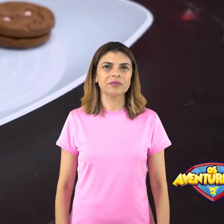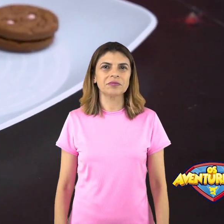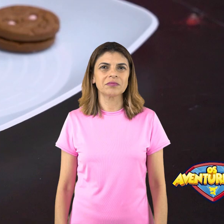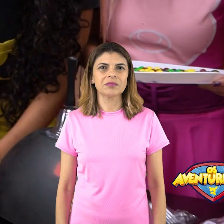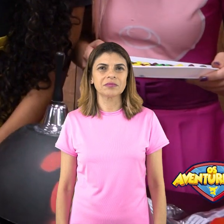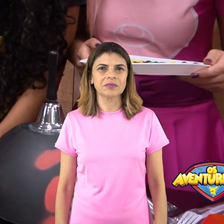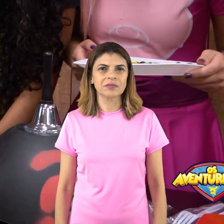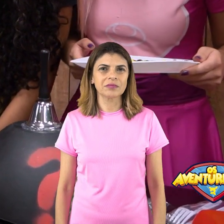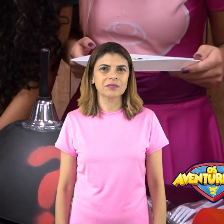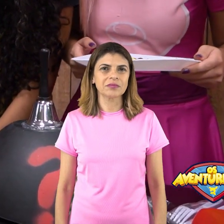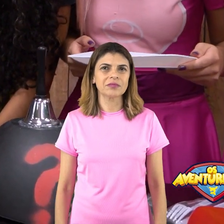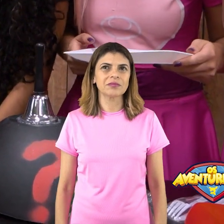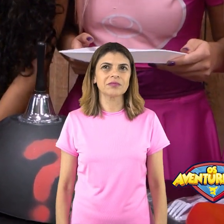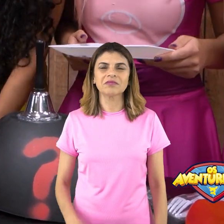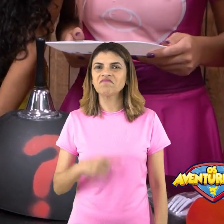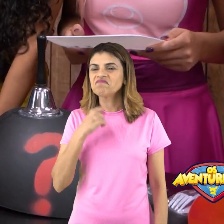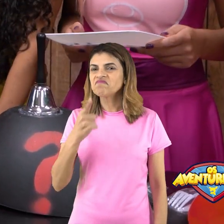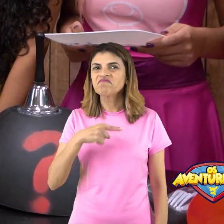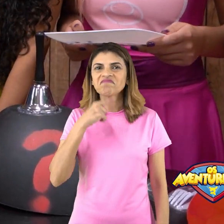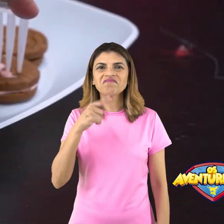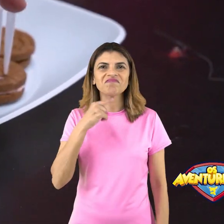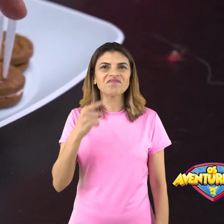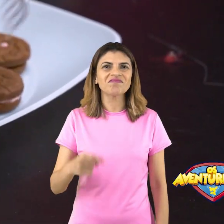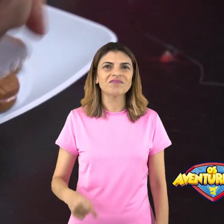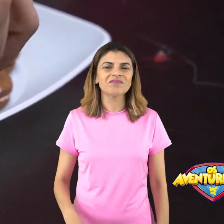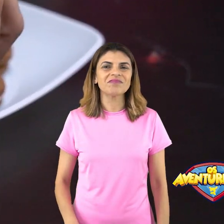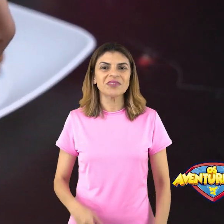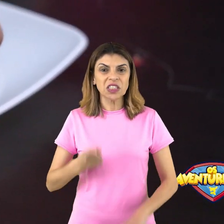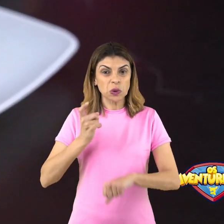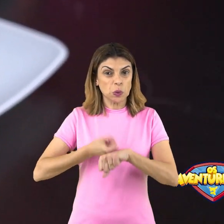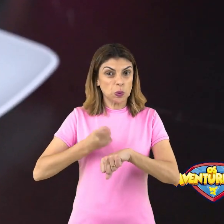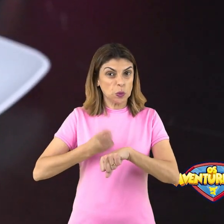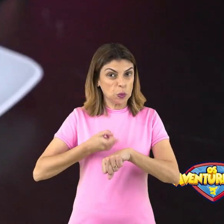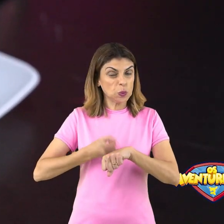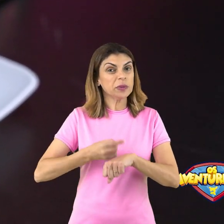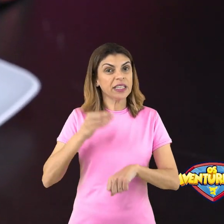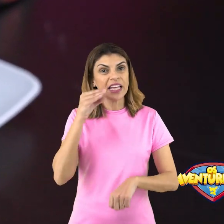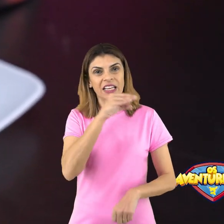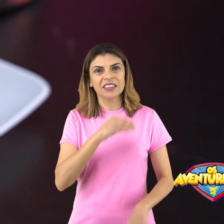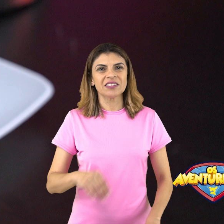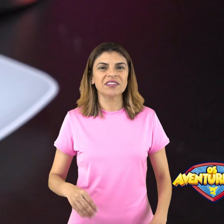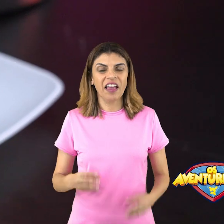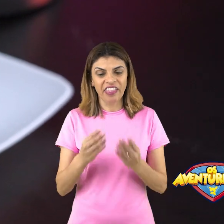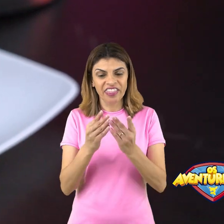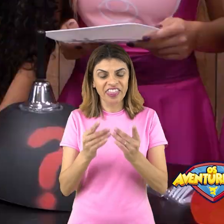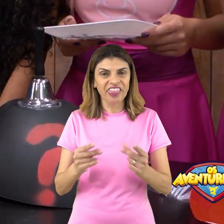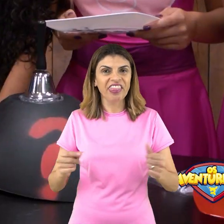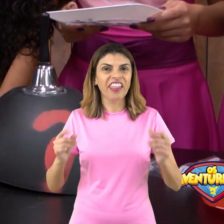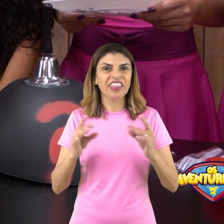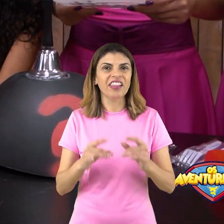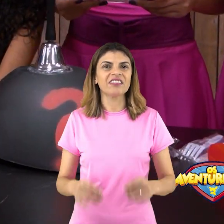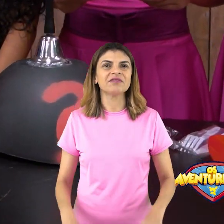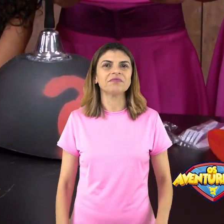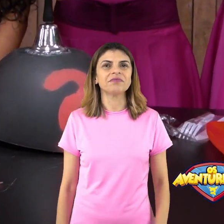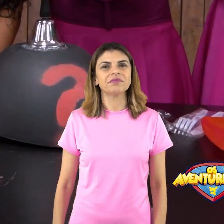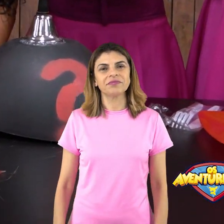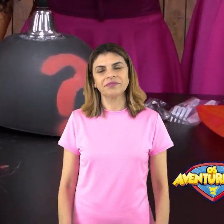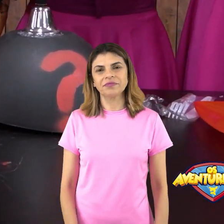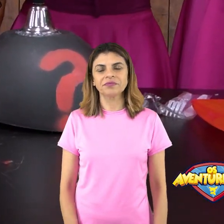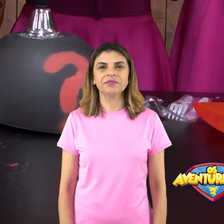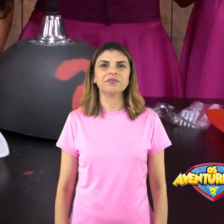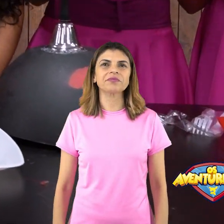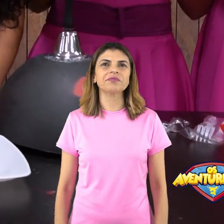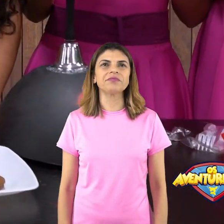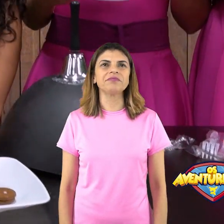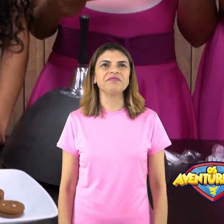Olha isso! Acho que não vai dar nada. Tá duro. Tá duro, mas tá quente. Pera aí. É só o recheio, eu acho que tá derretido. É, esse recheio derreteu. Deve ficar